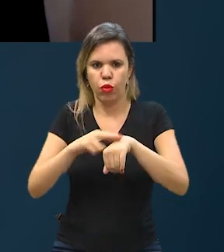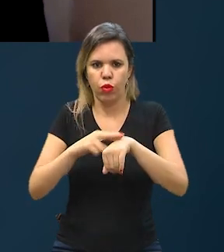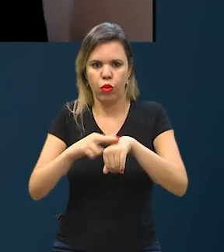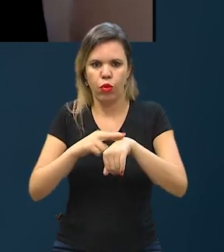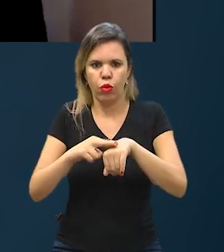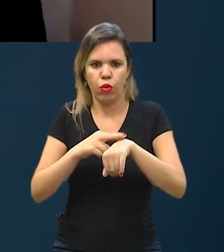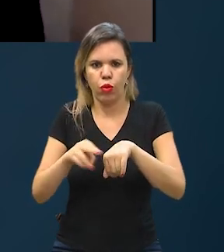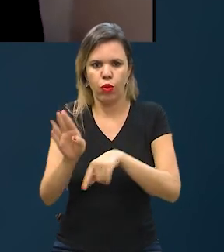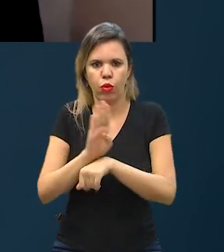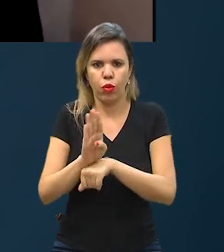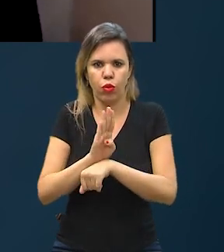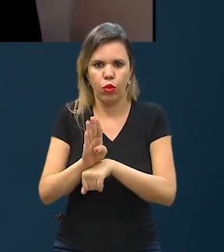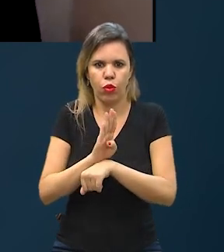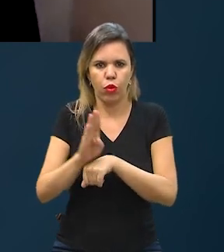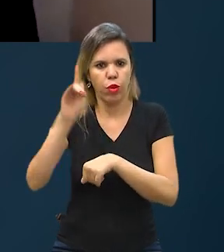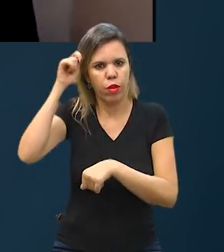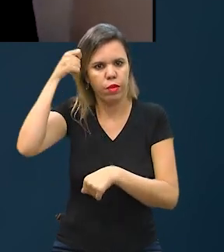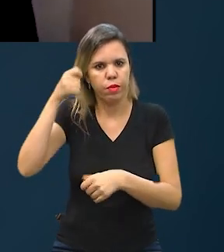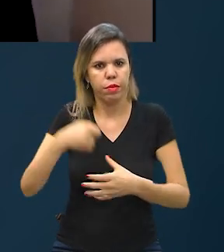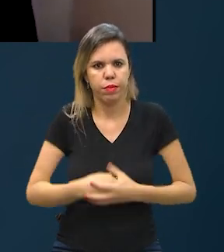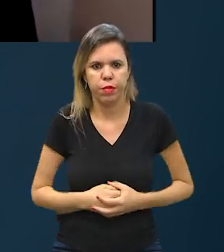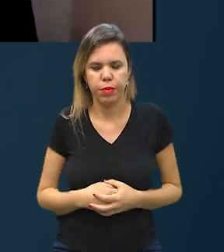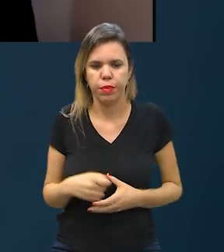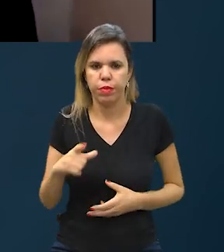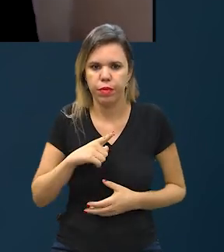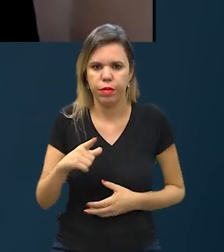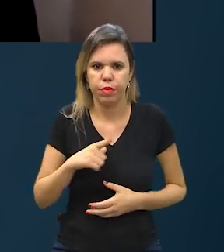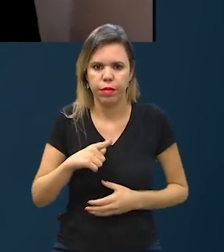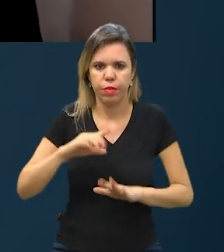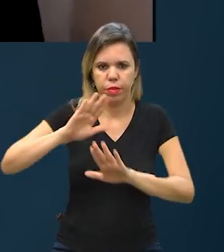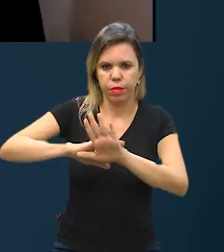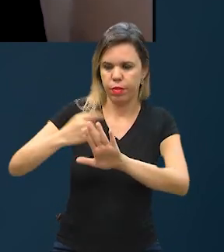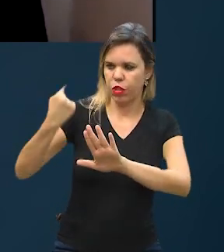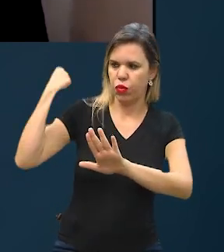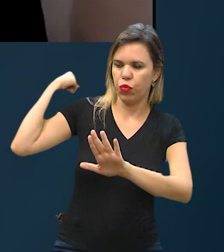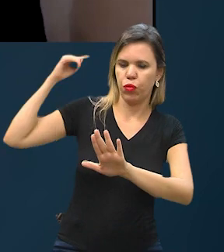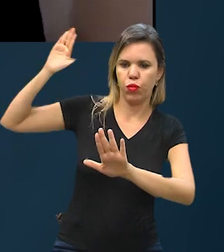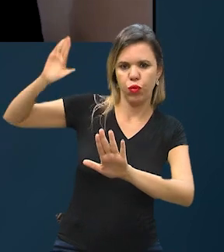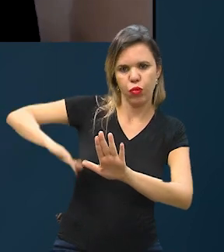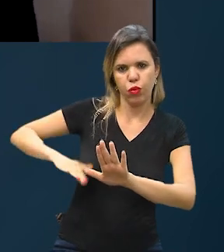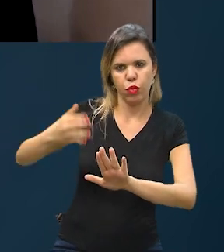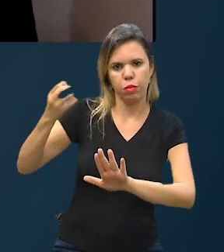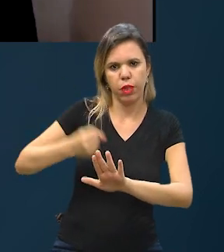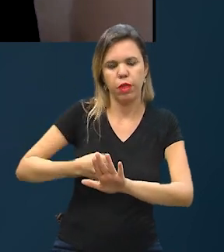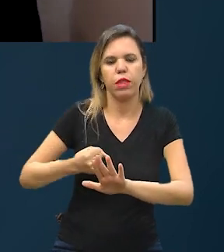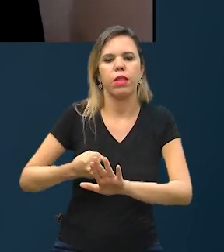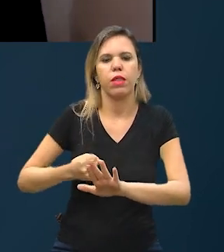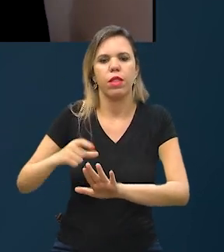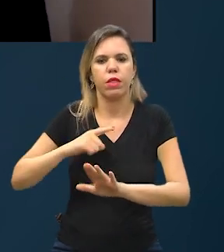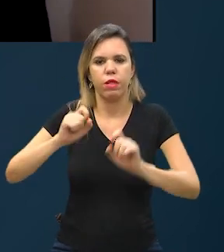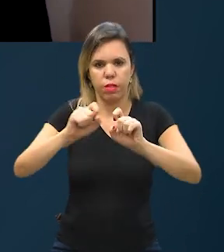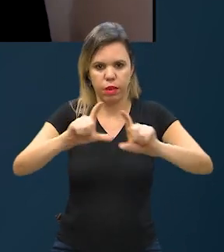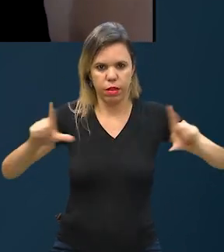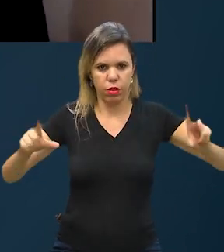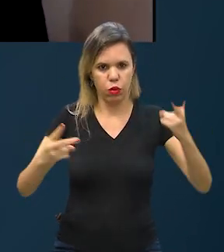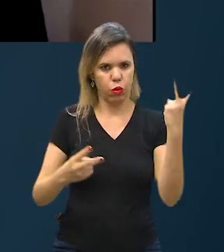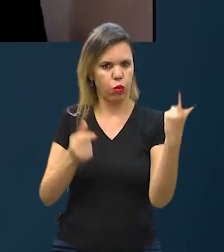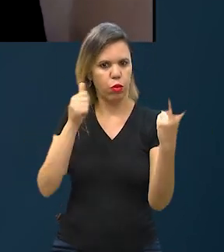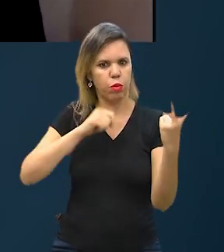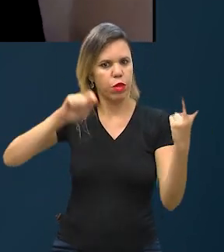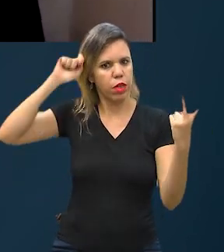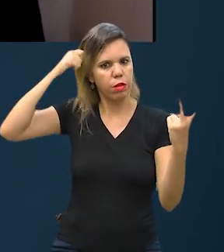roxas e beges e algumas pretas. Eu tenho uma parede branca no fundo e tenho um quadro com duas